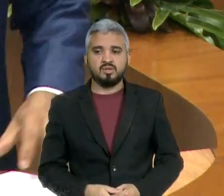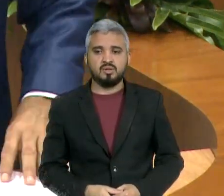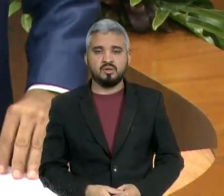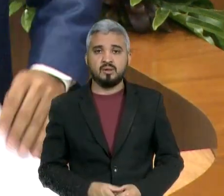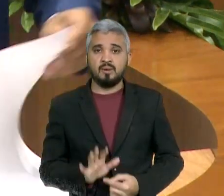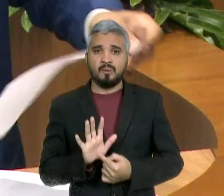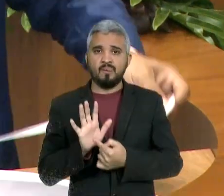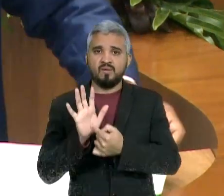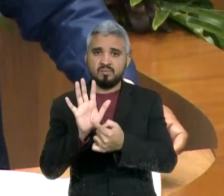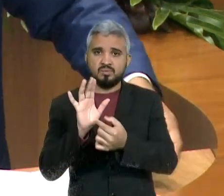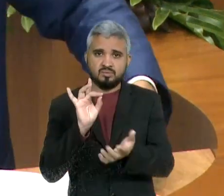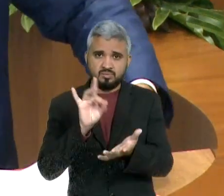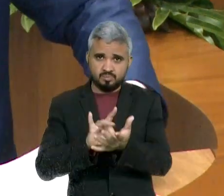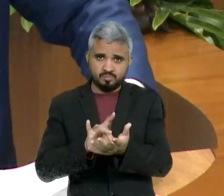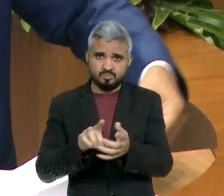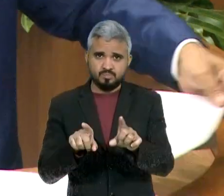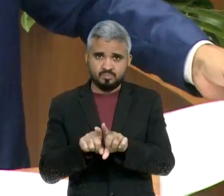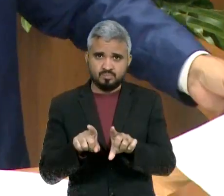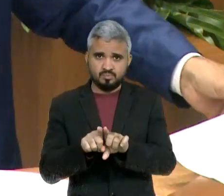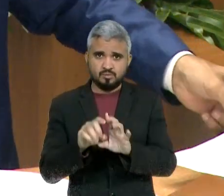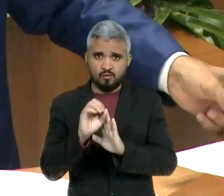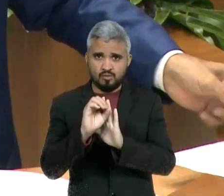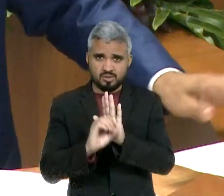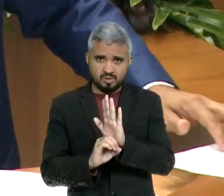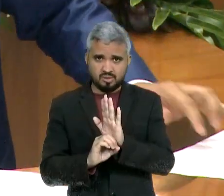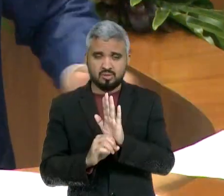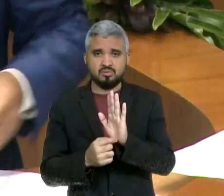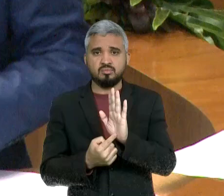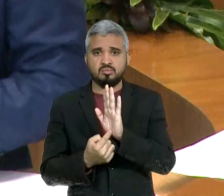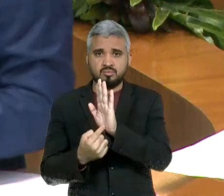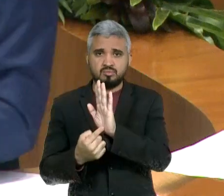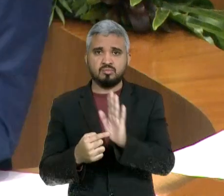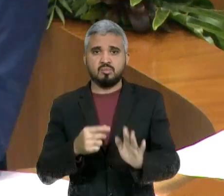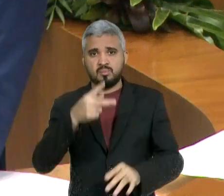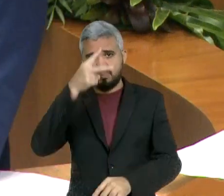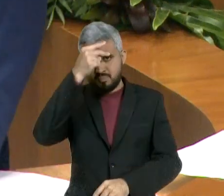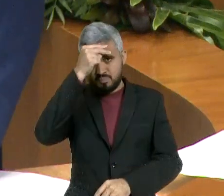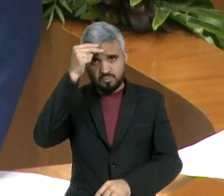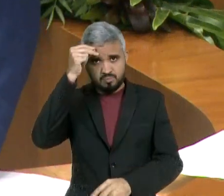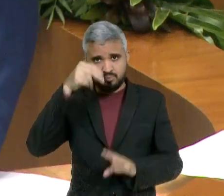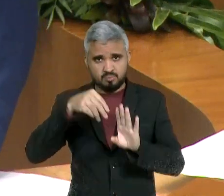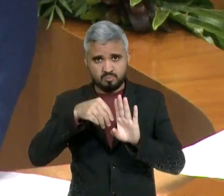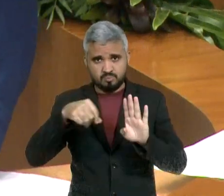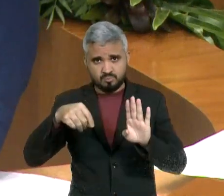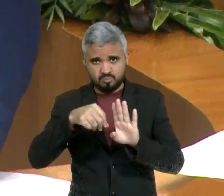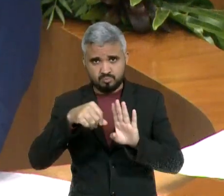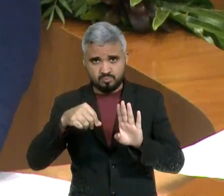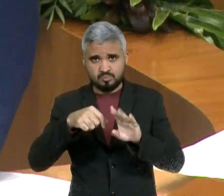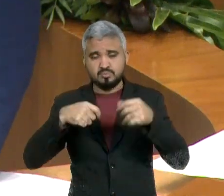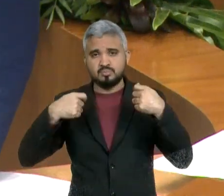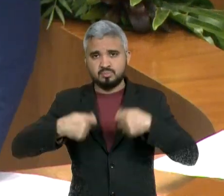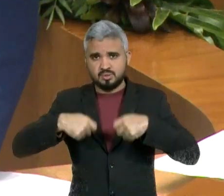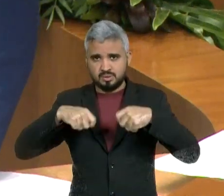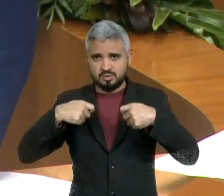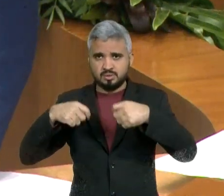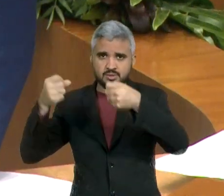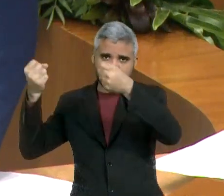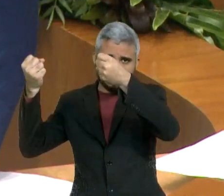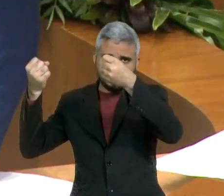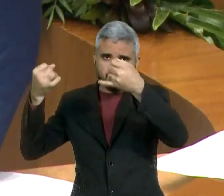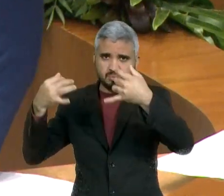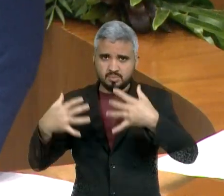apresentamos de forma oficial também ao prefeito de Barreirinhas para que possa prestar esclarecimentos dos